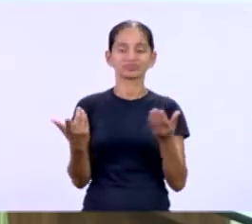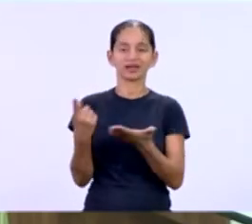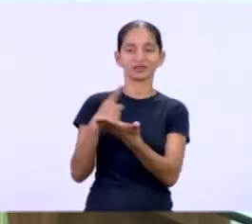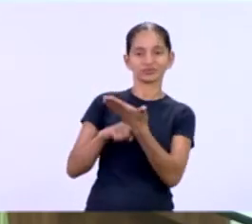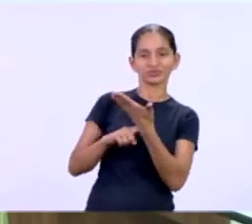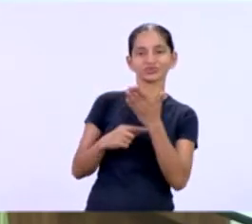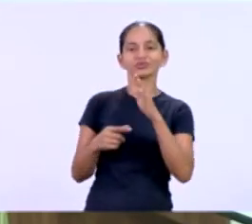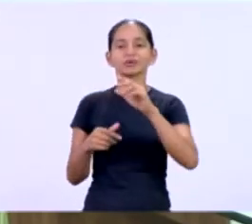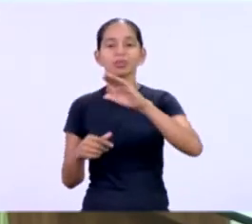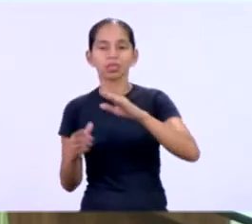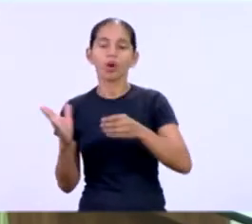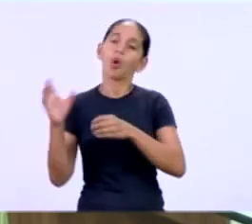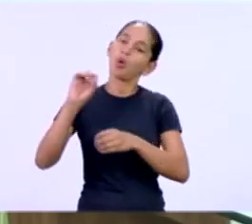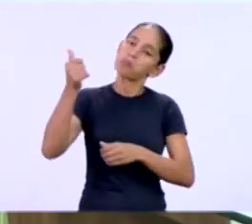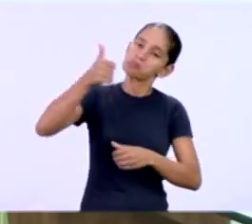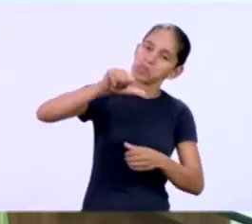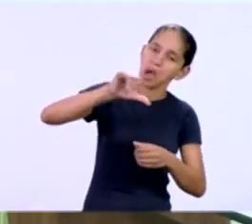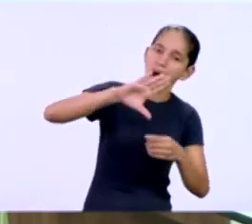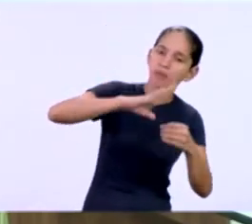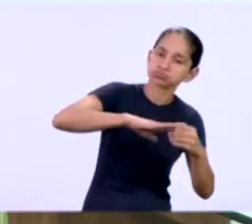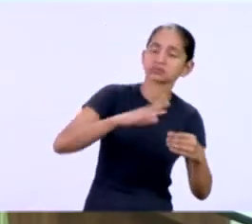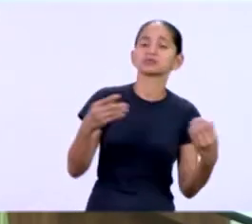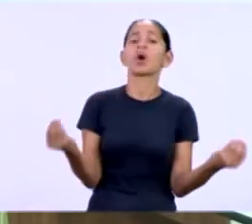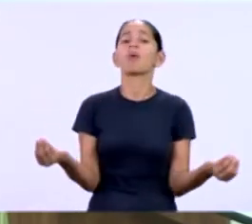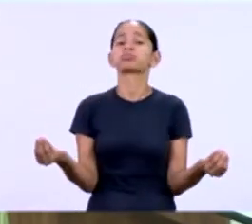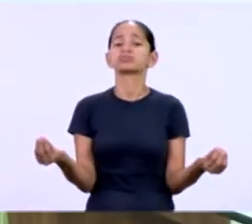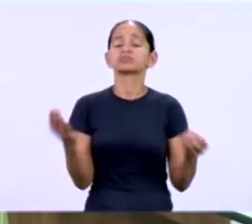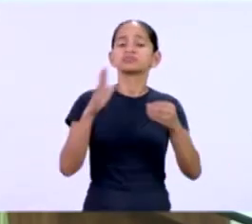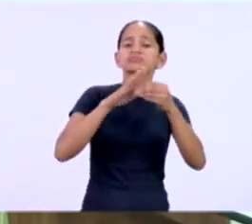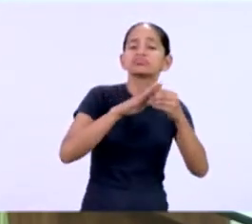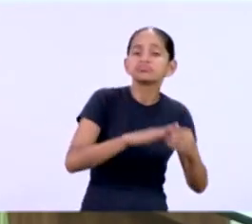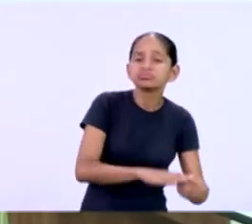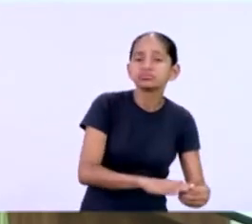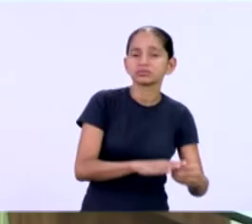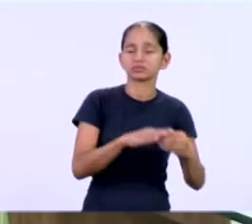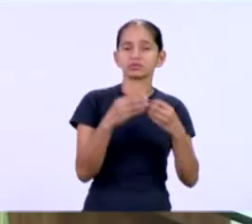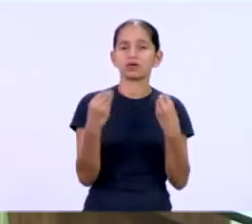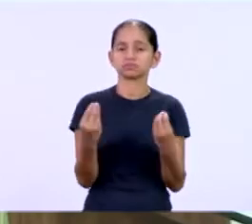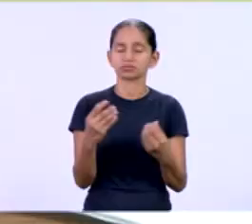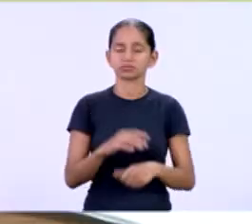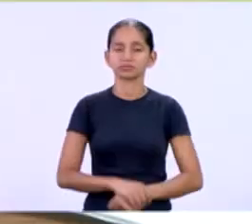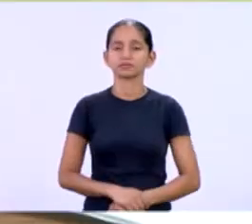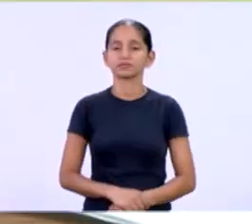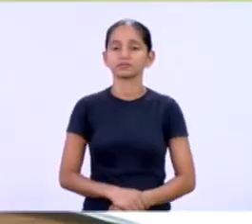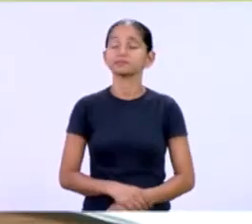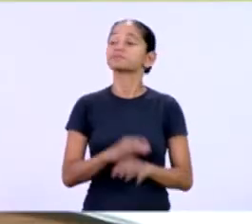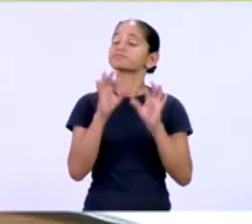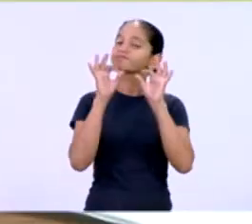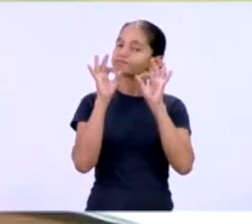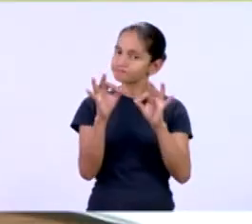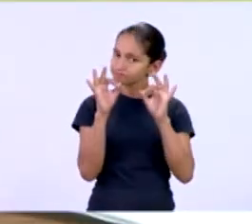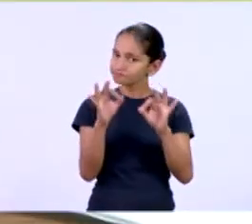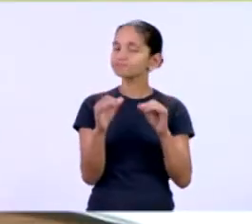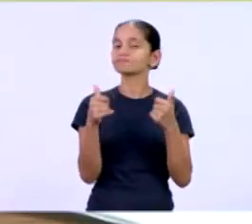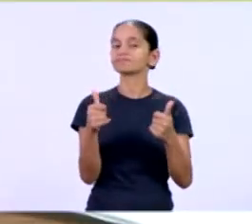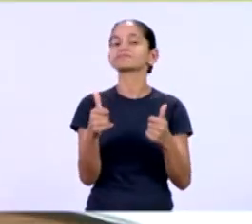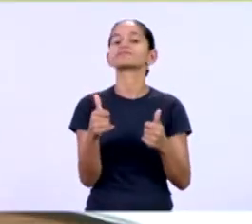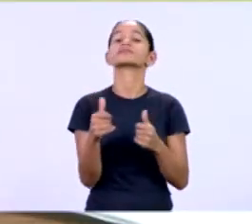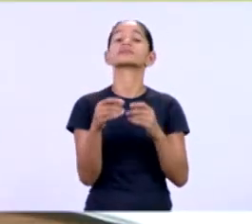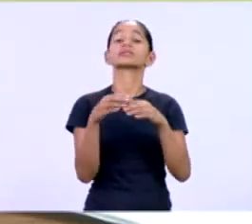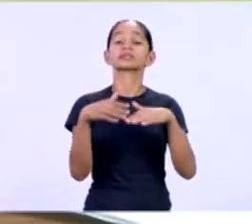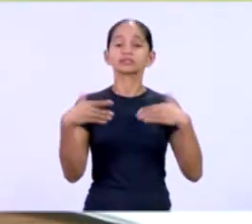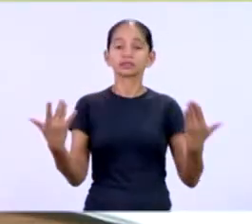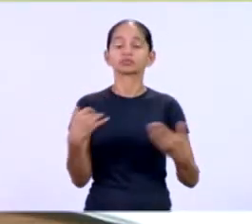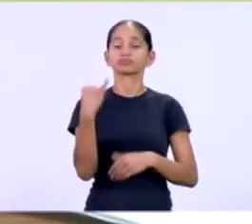ajustes necessários venham sendo feitos conforme a necessidade. Não é mesmo, professor Samuel? Isso mesmo. É importante que